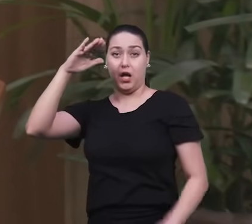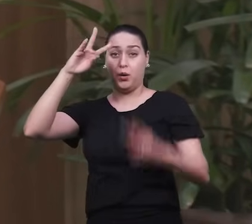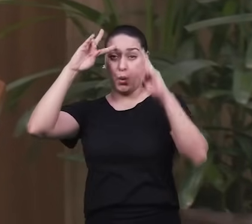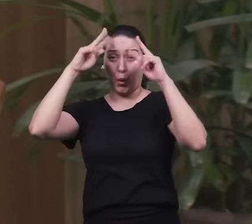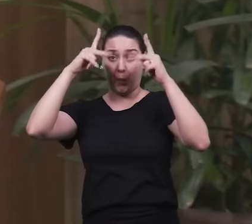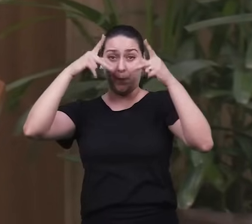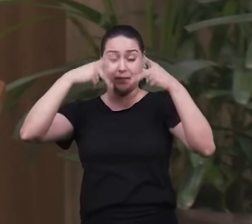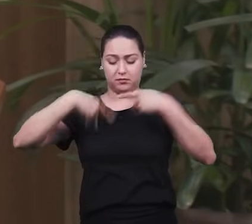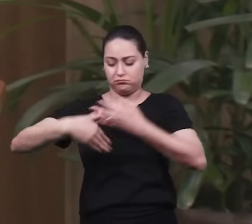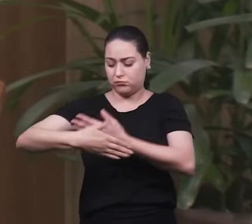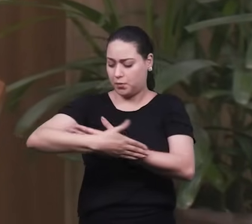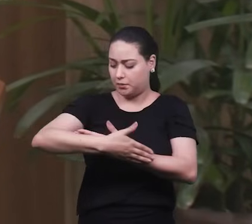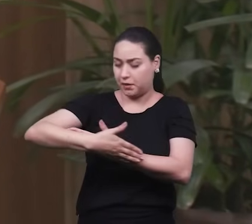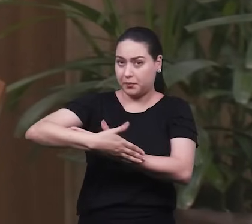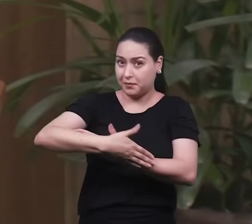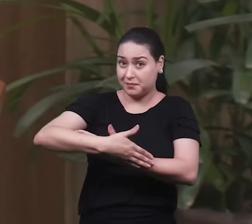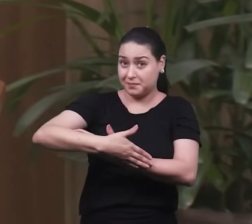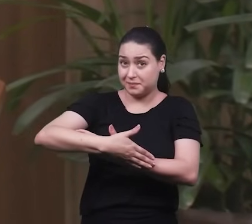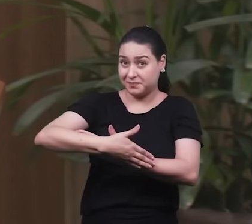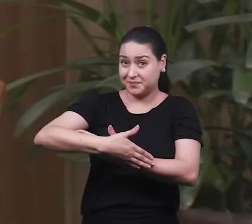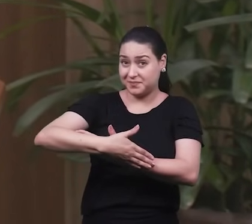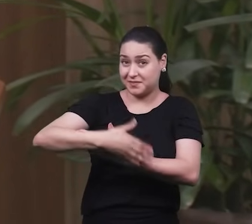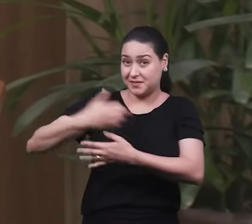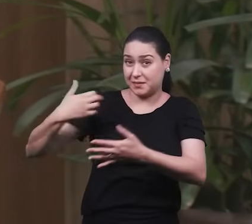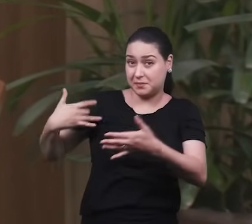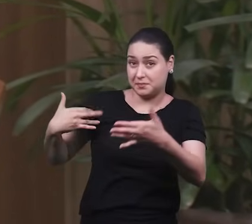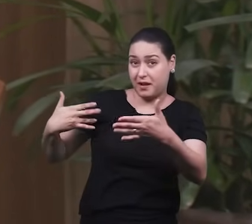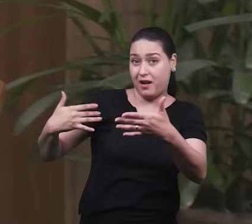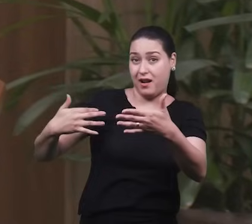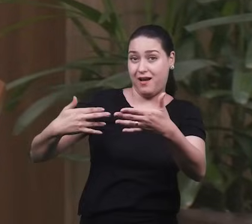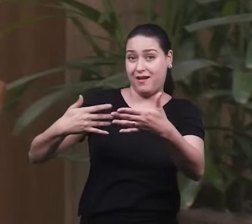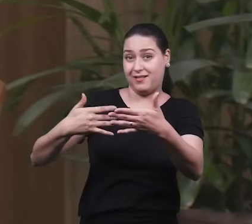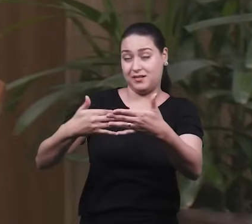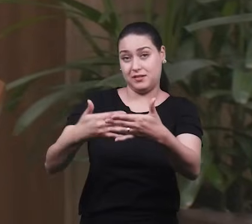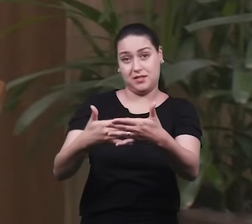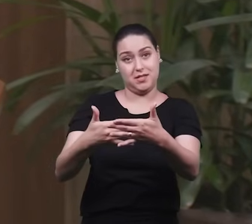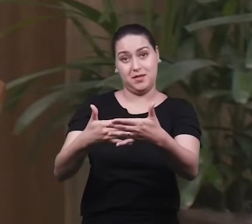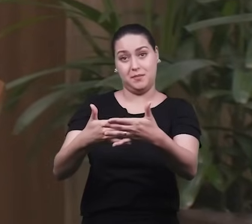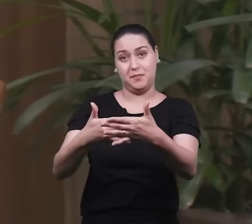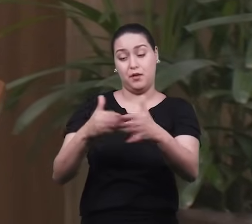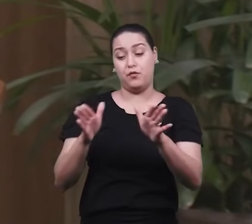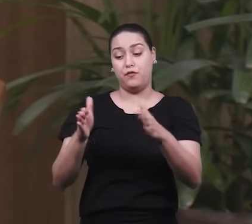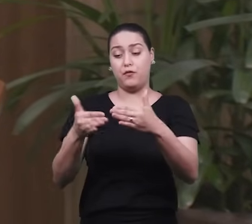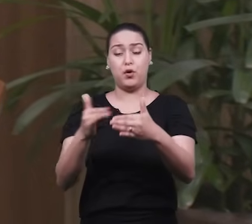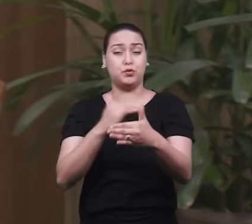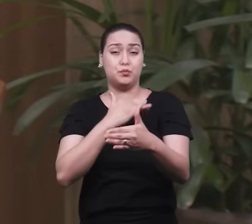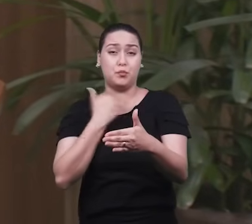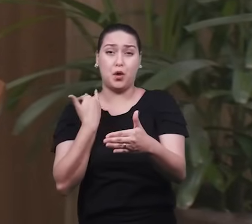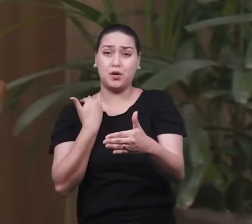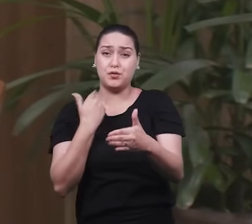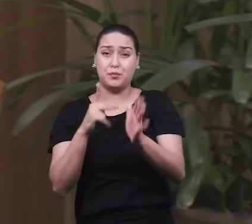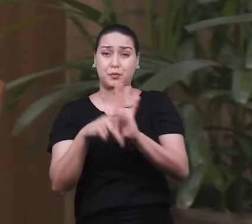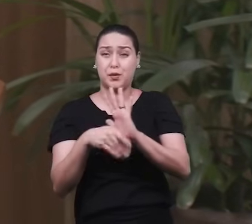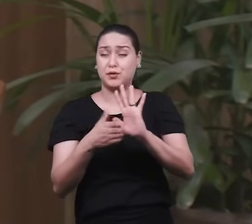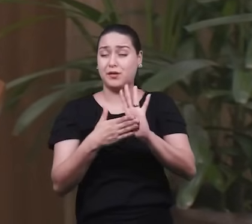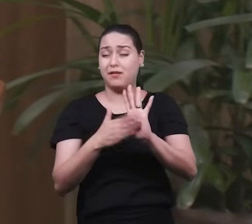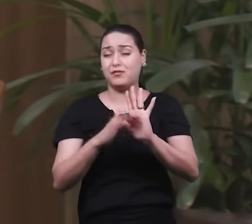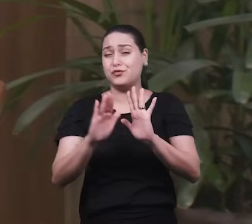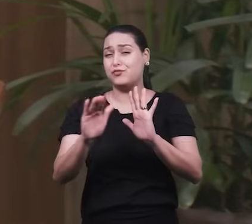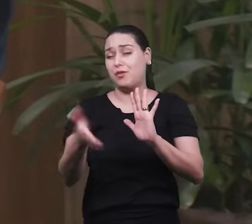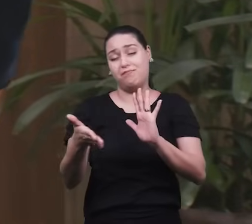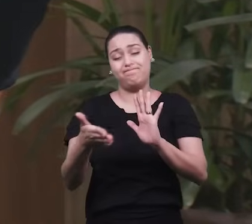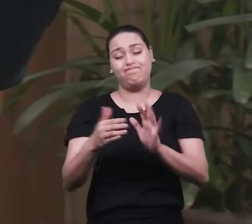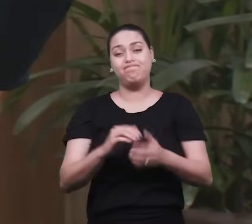como homem recém-nascido, que já foi tramada a morte dele, não é?